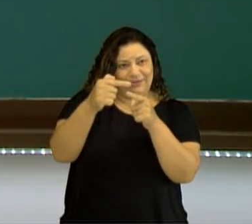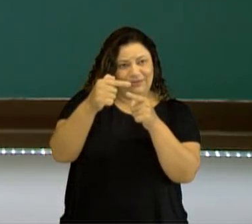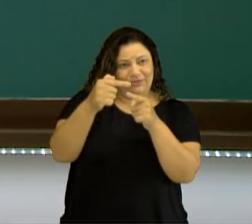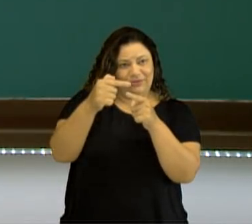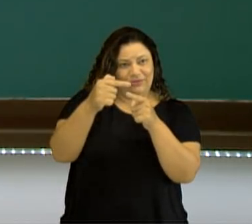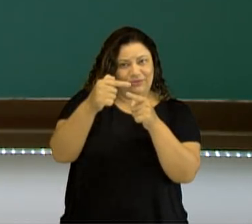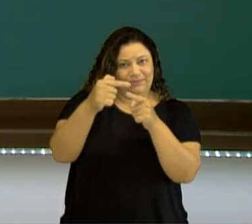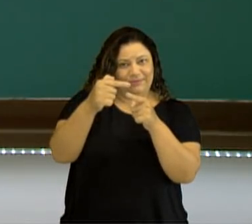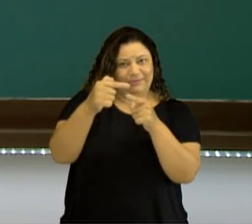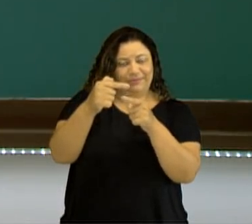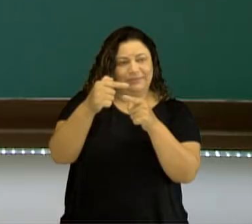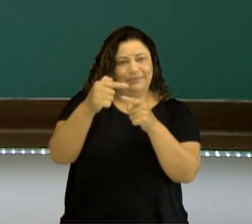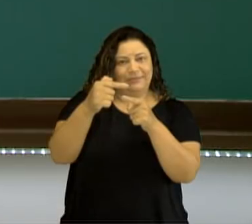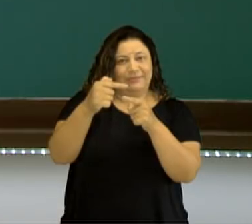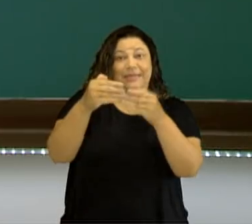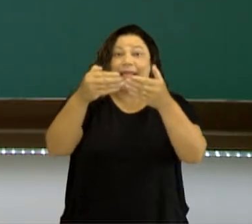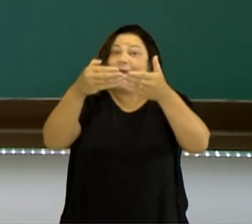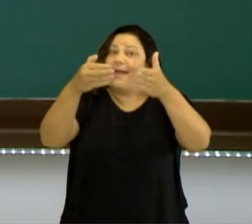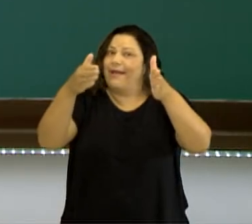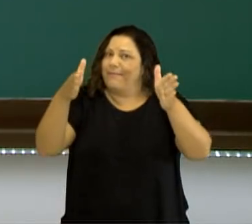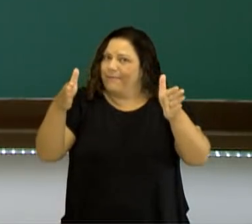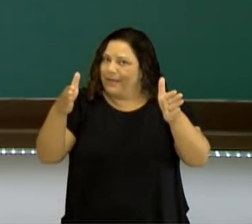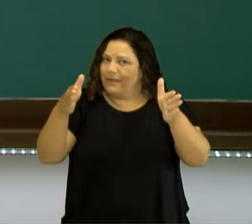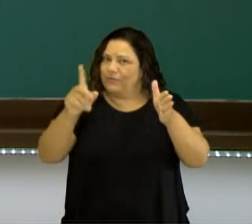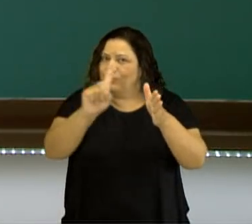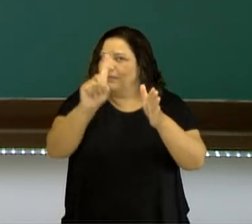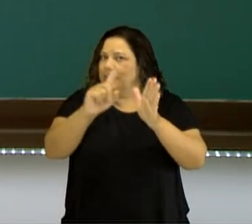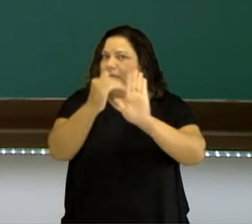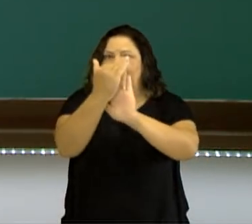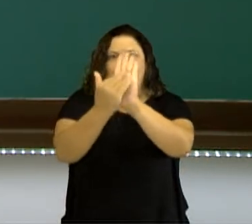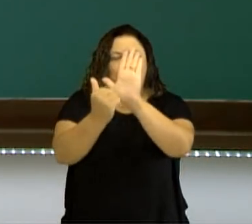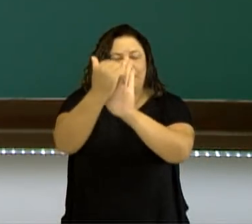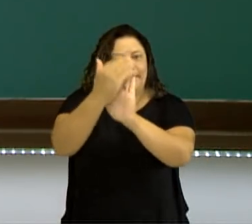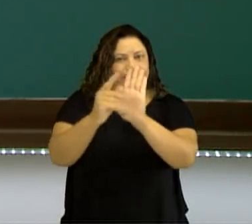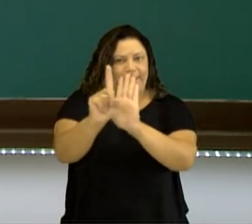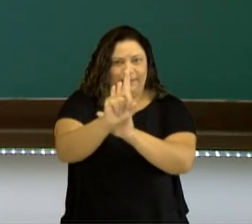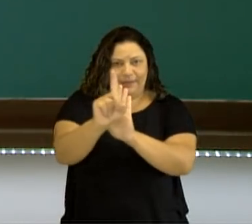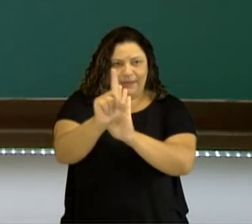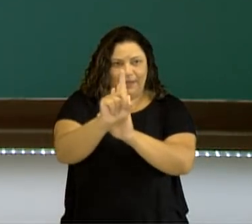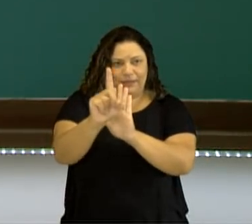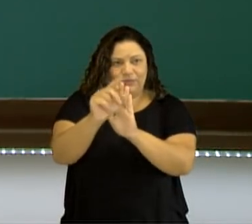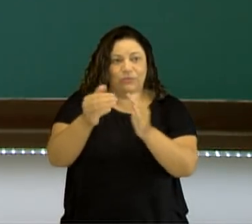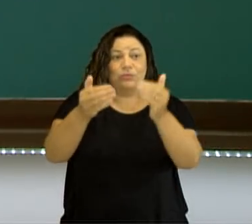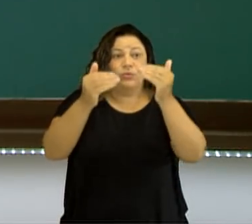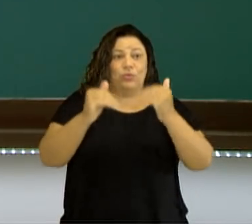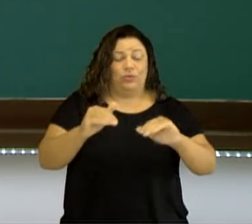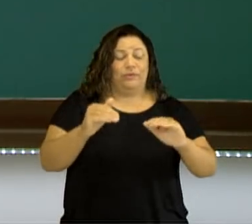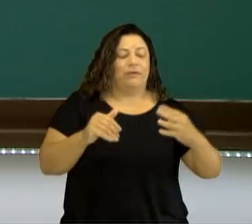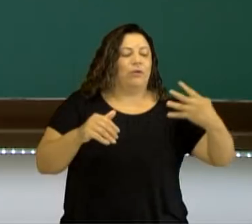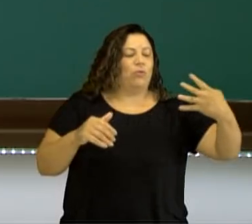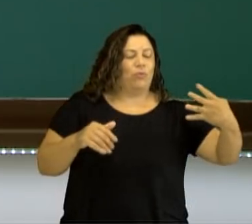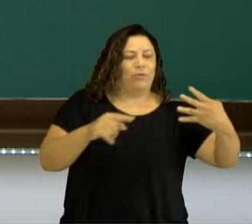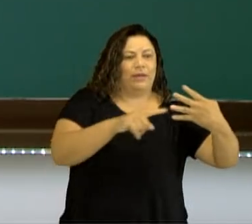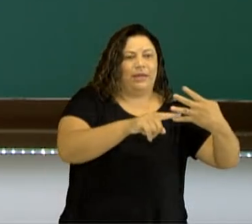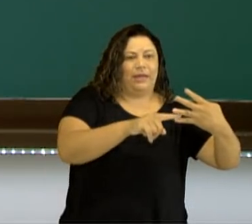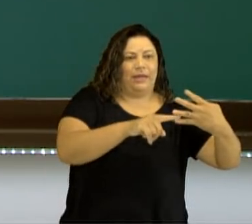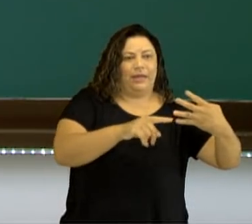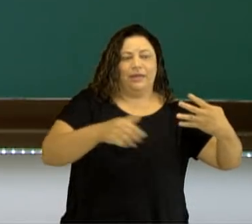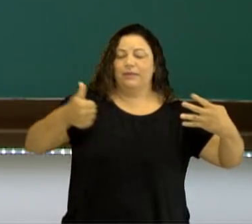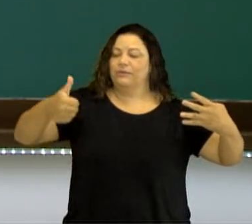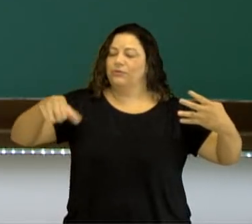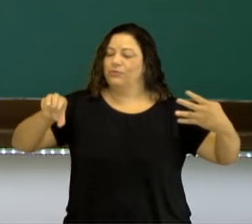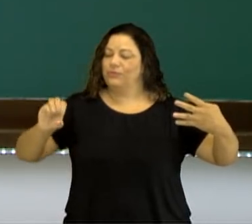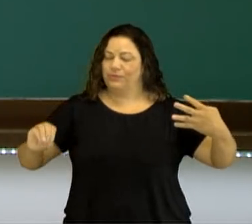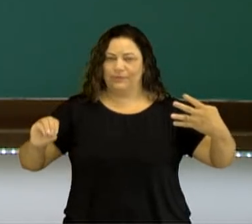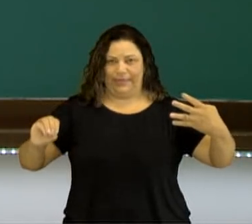aqui ó, com o finalzinho aberto, bolinha não pintada. O intervalo D entre o 4 e o 10,